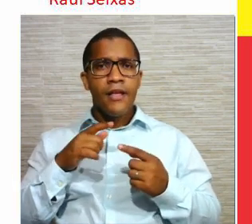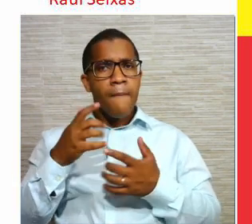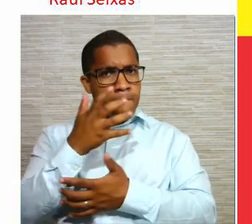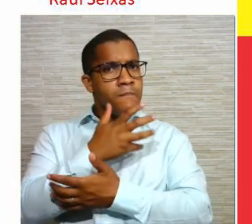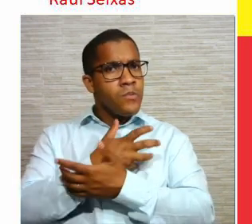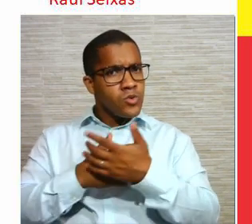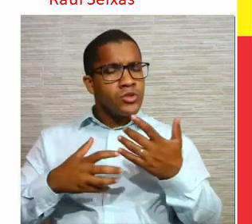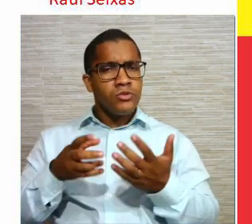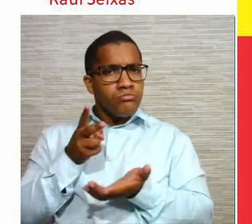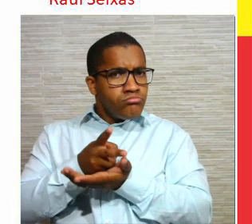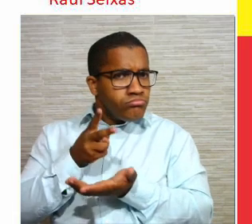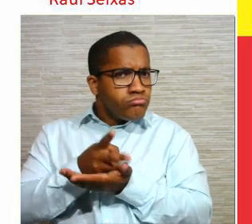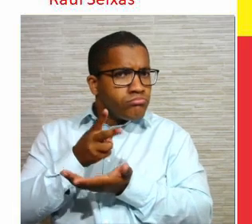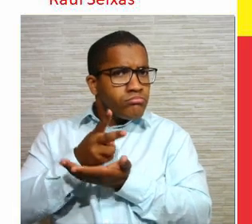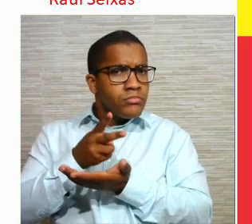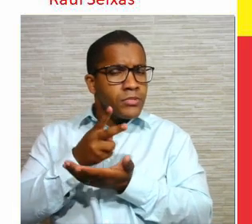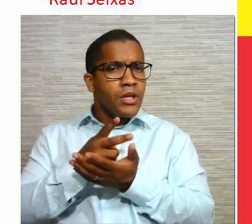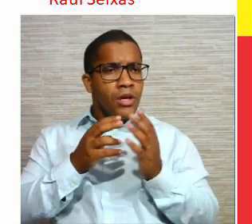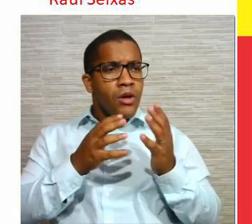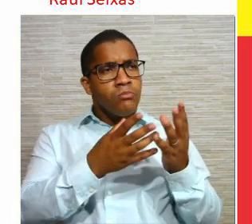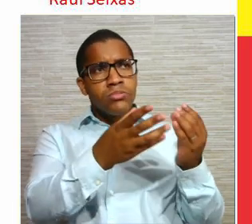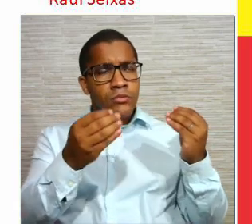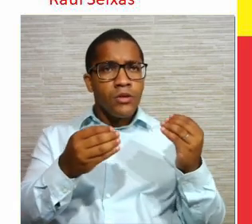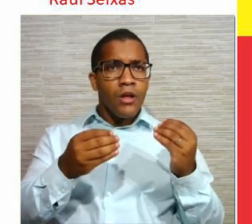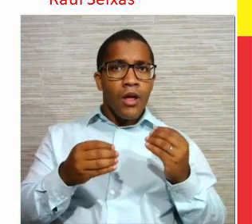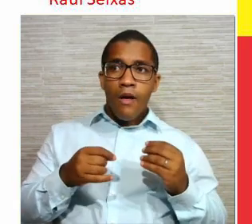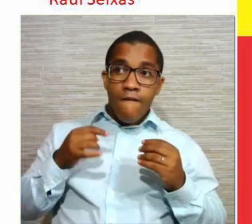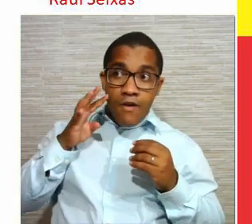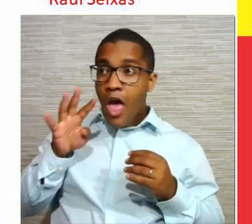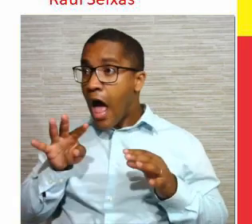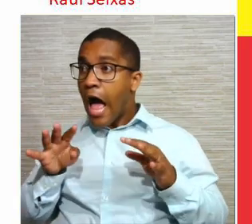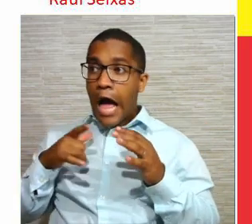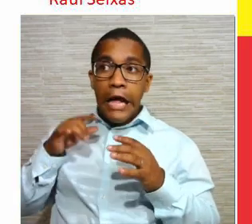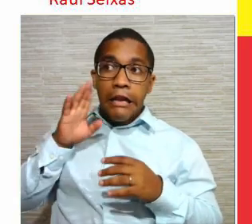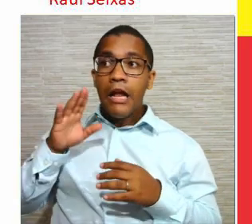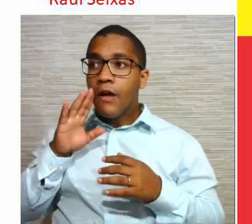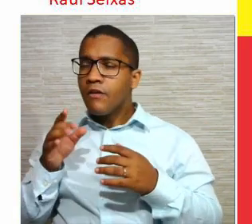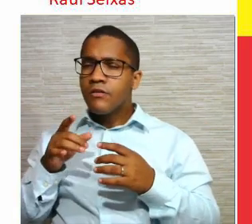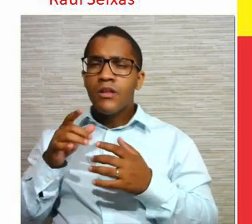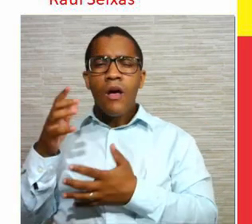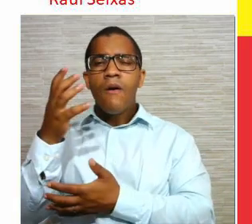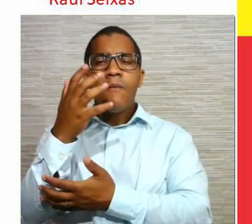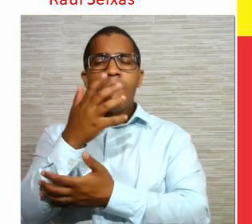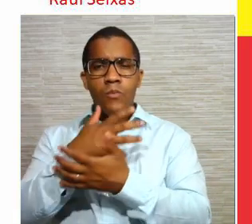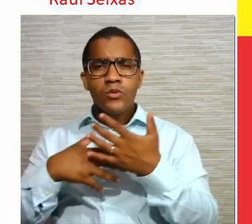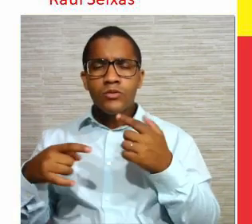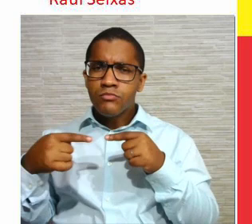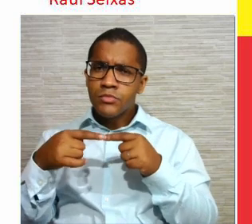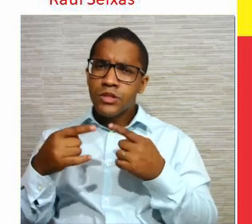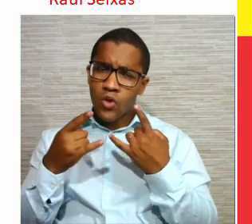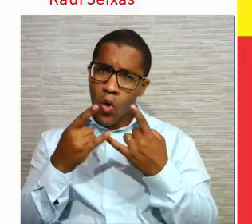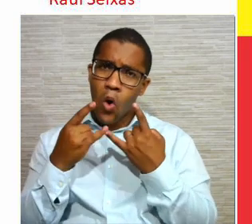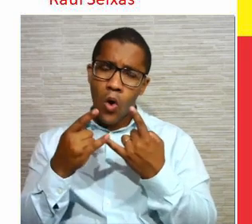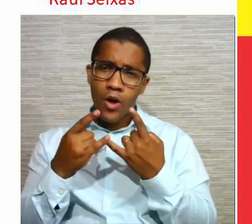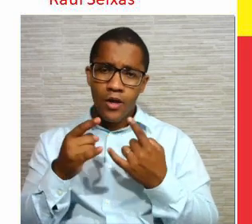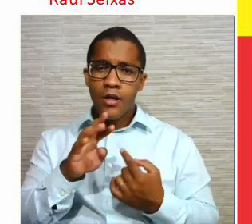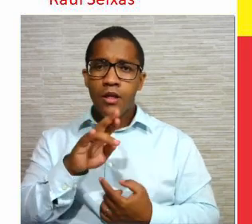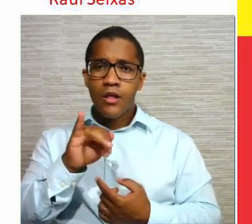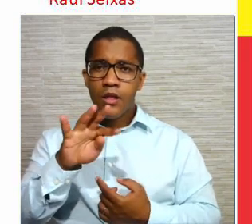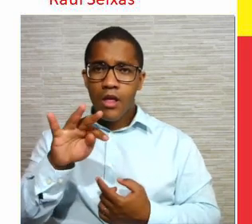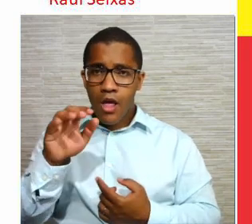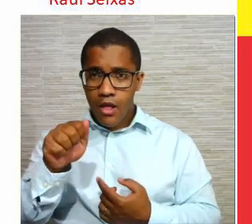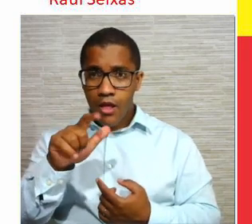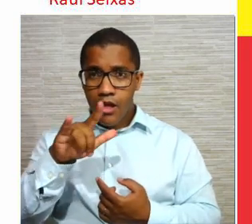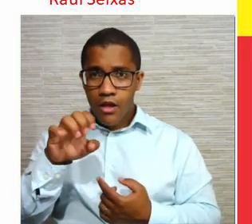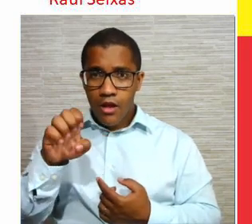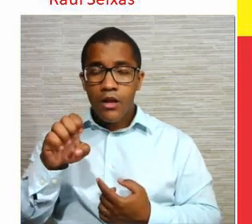a música ainda que reverenciava seus fãs. Então, é uma música ainda que falava do rock, né? Rita Lee